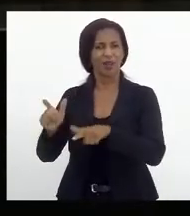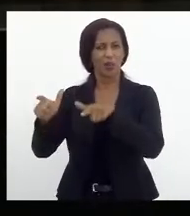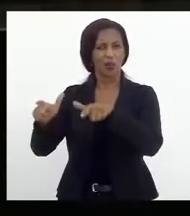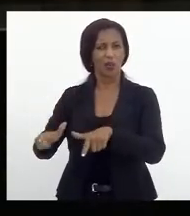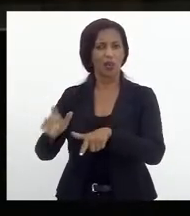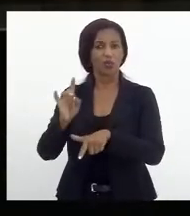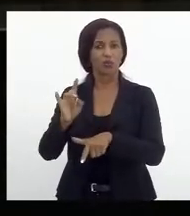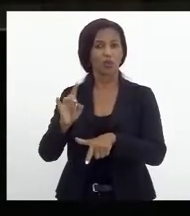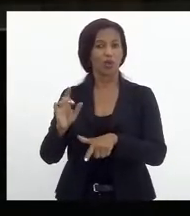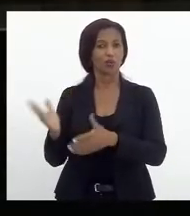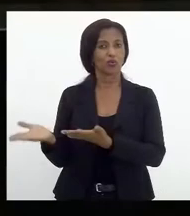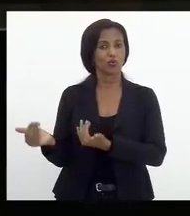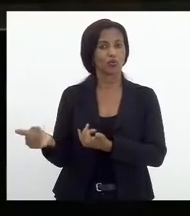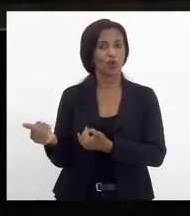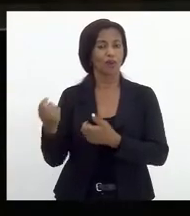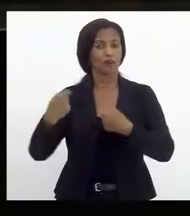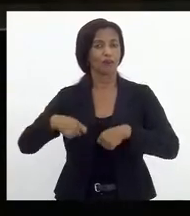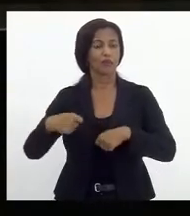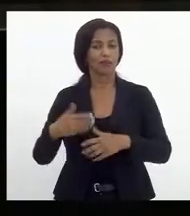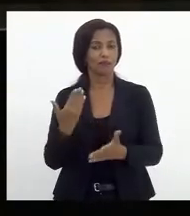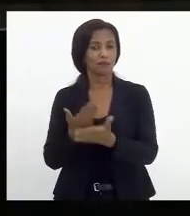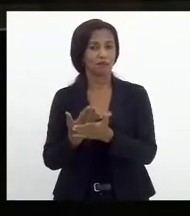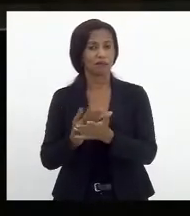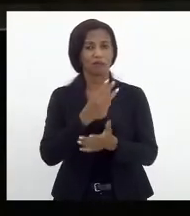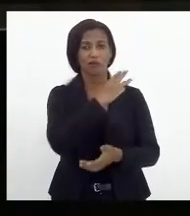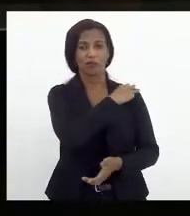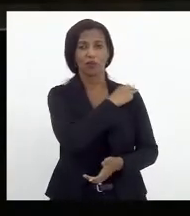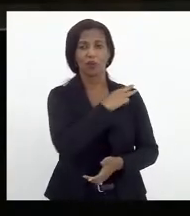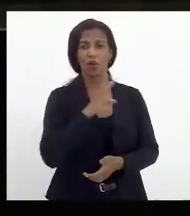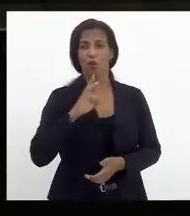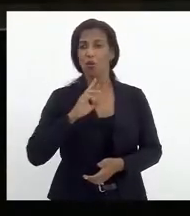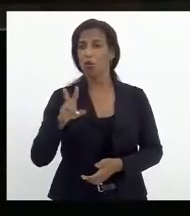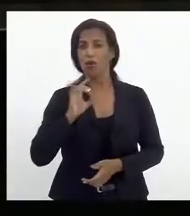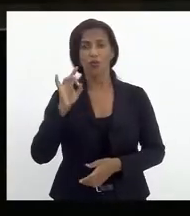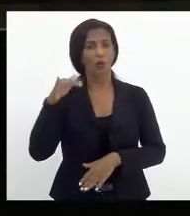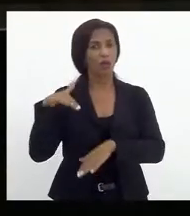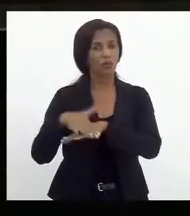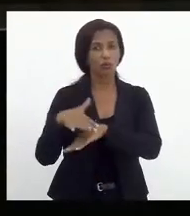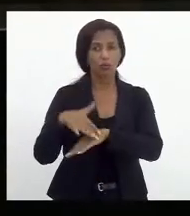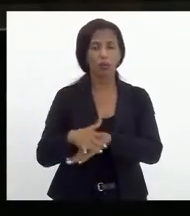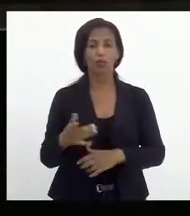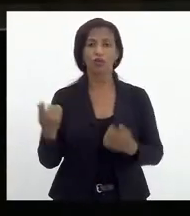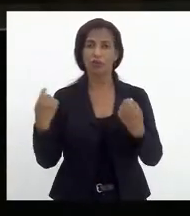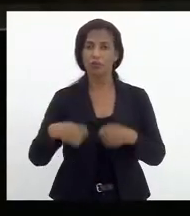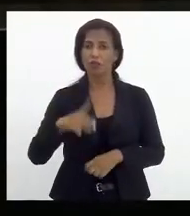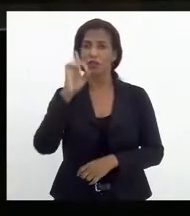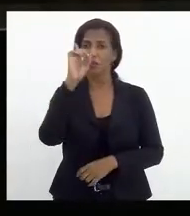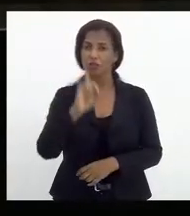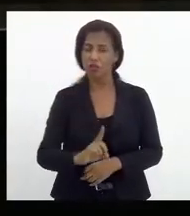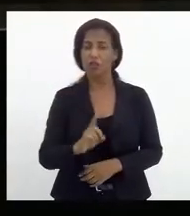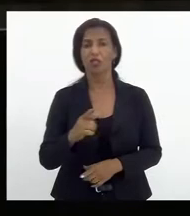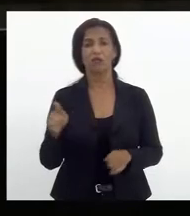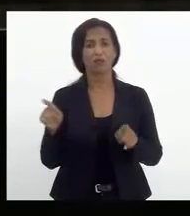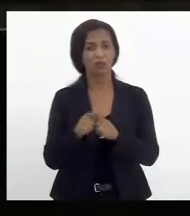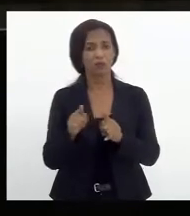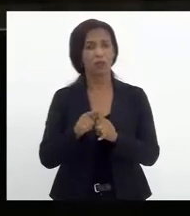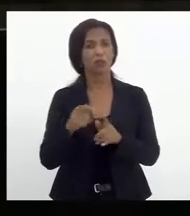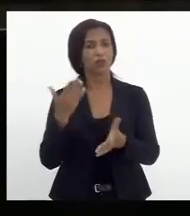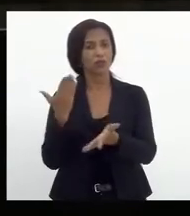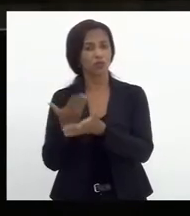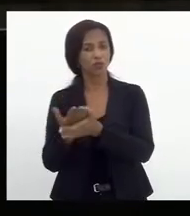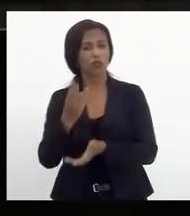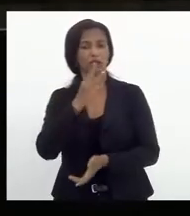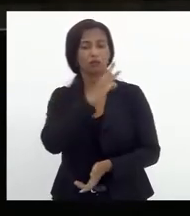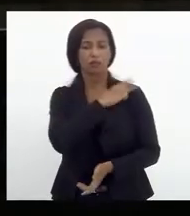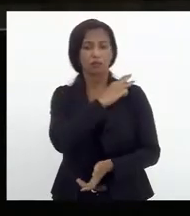jovens da Zona Oeste precisam terminar o segundo grau não só à noite. Eles precisam ter o direito de também terminar o seu